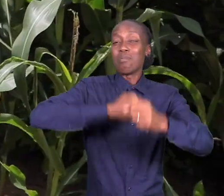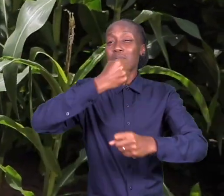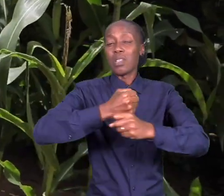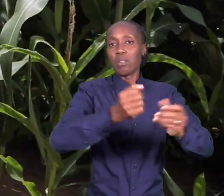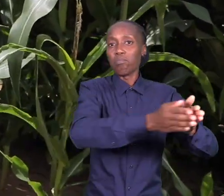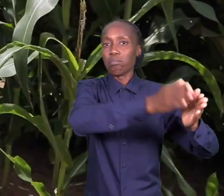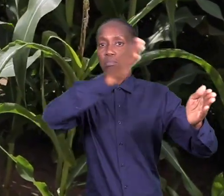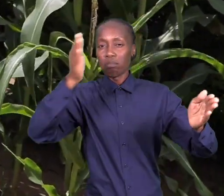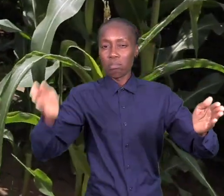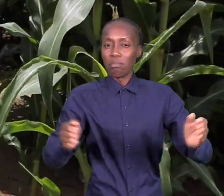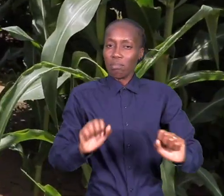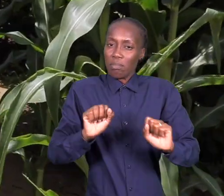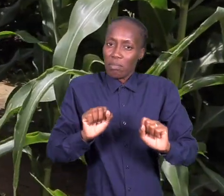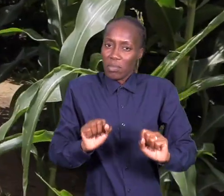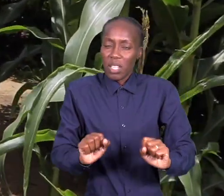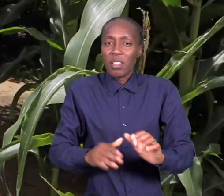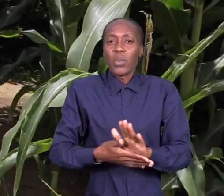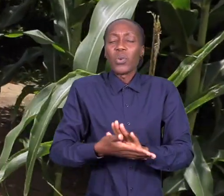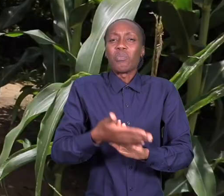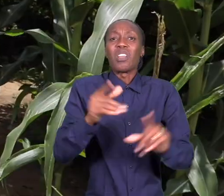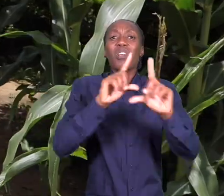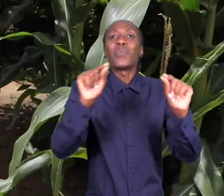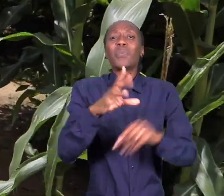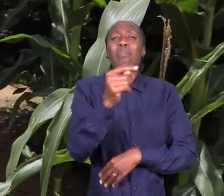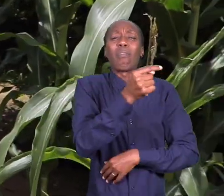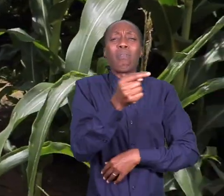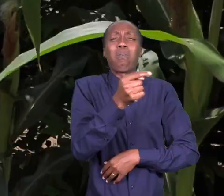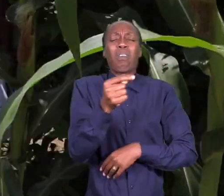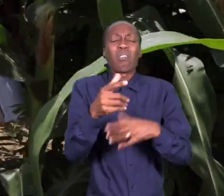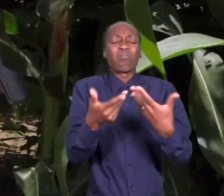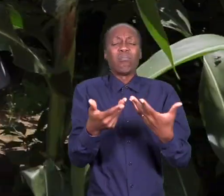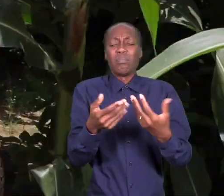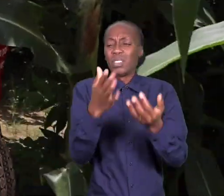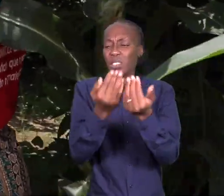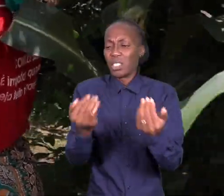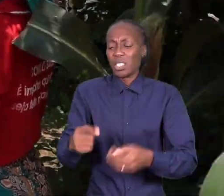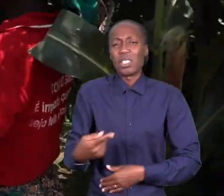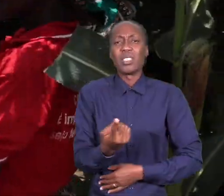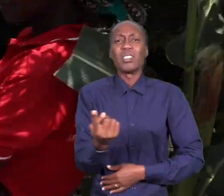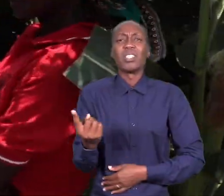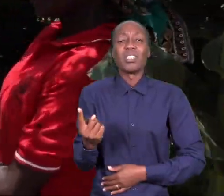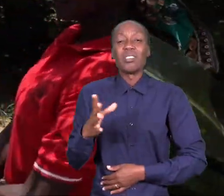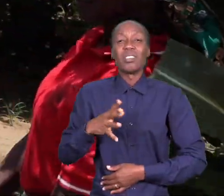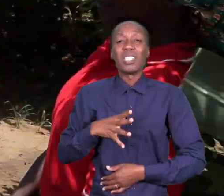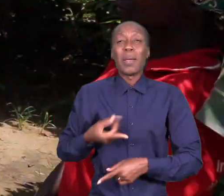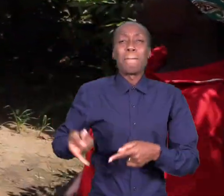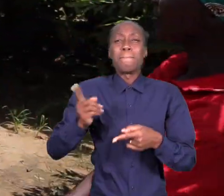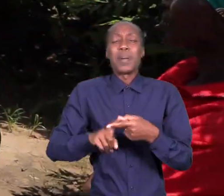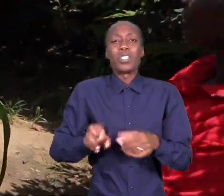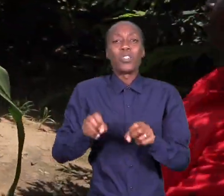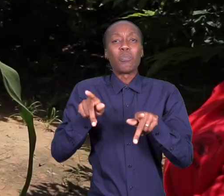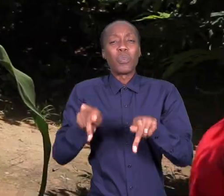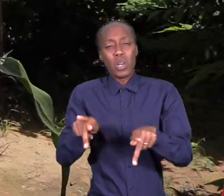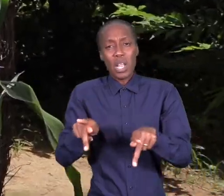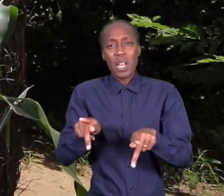intervenções nos primeiros anos têm o potencial de compensar as tendências negativas e fornecer às crianças